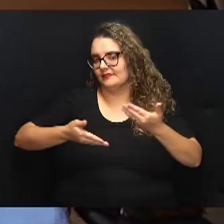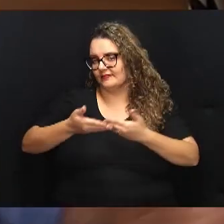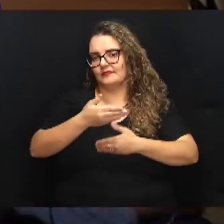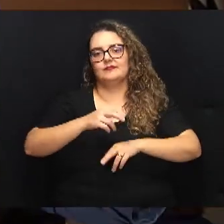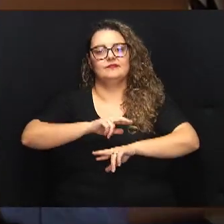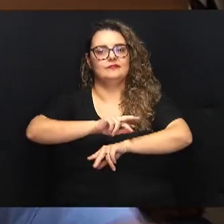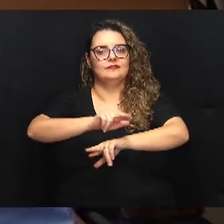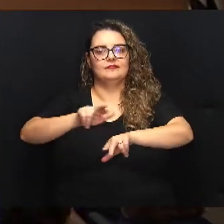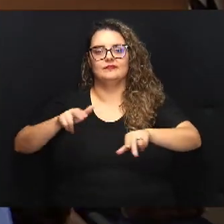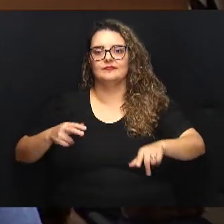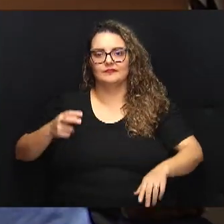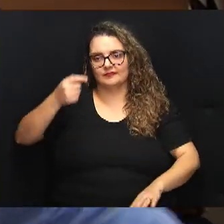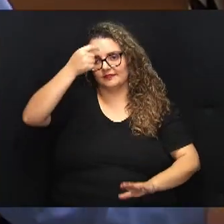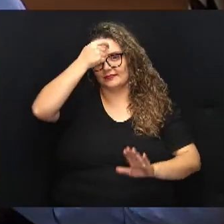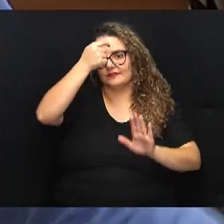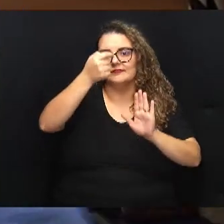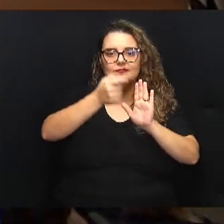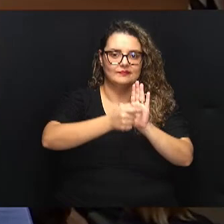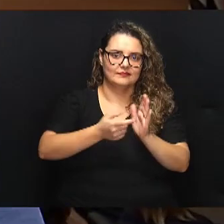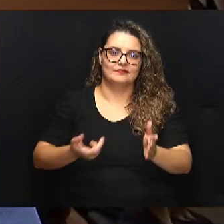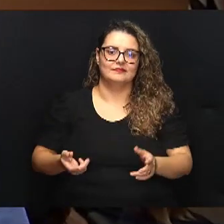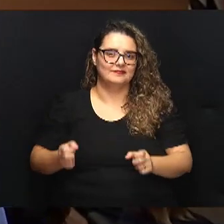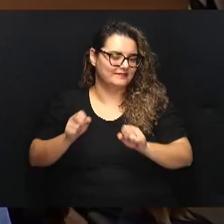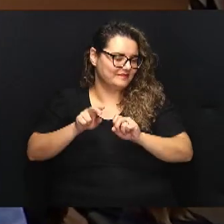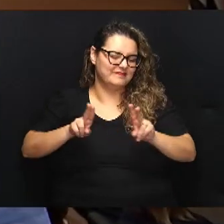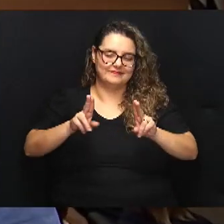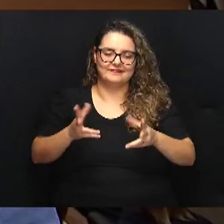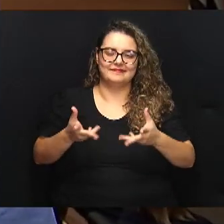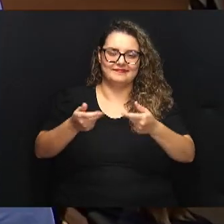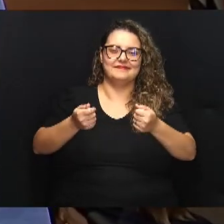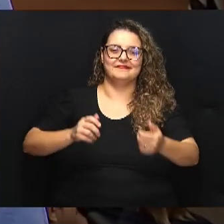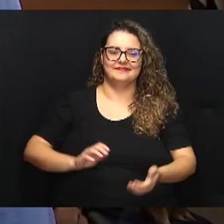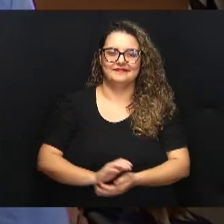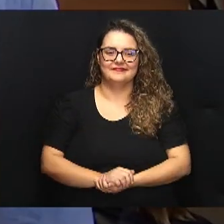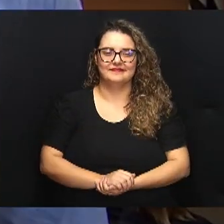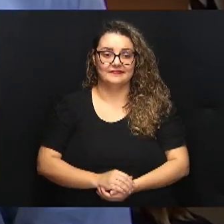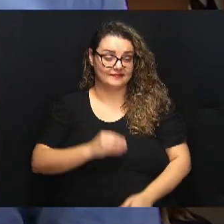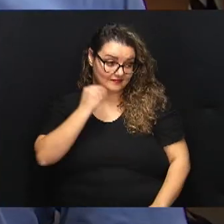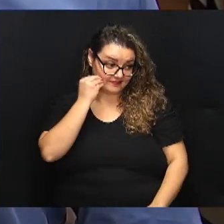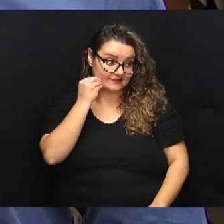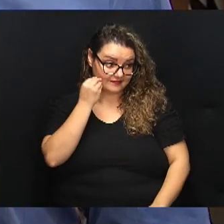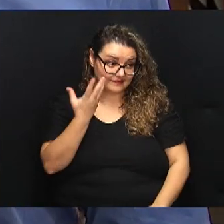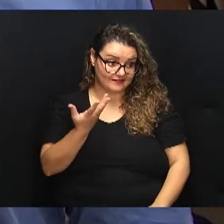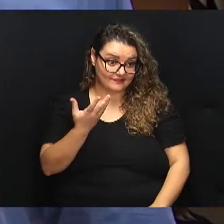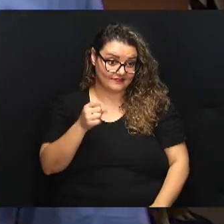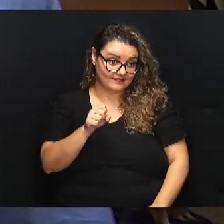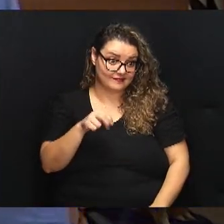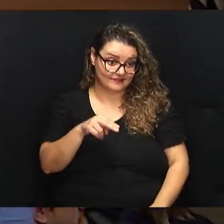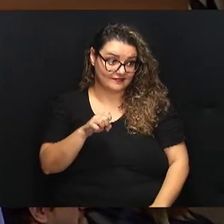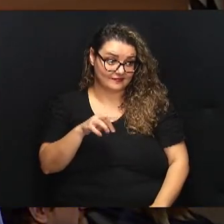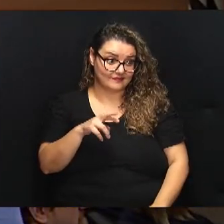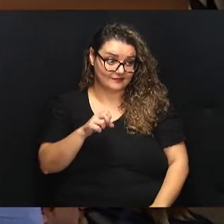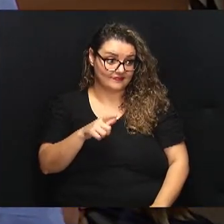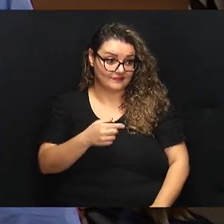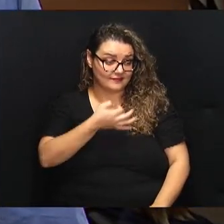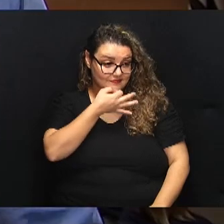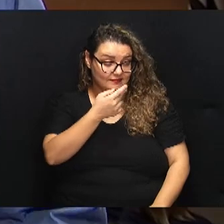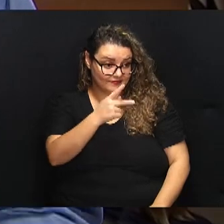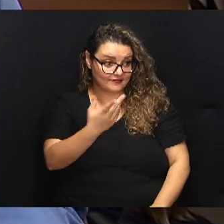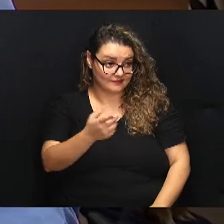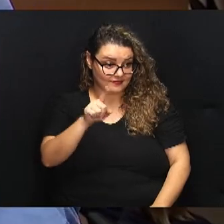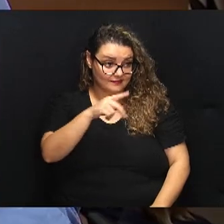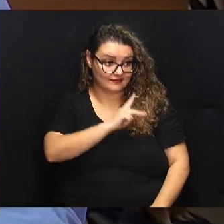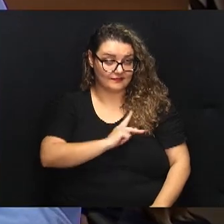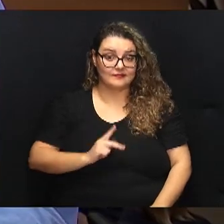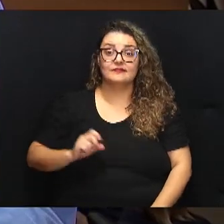muita inteligência artificial. Uau, vai ser um negócio fantástico. Experiência sensorial, uma sugestão sua, inclusive, né, presidente? Eu